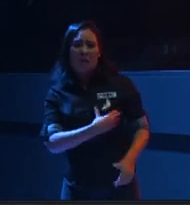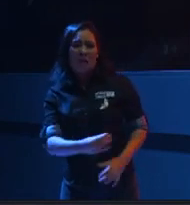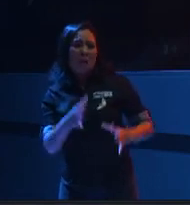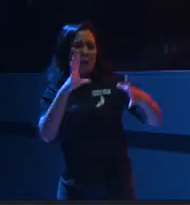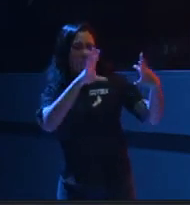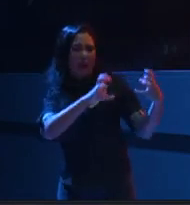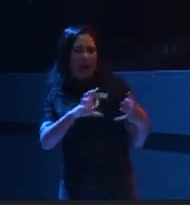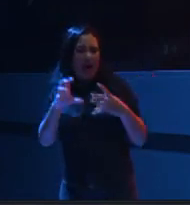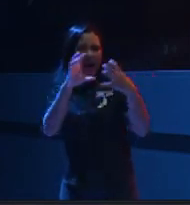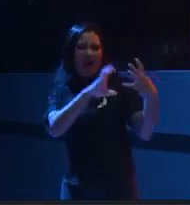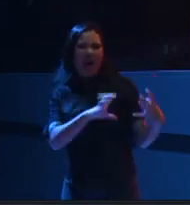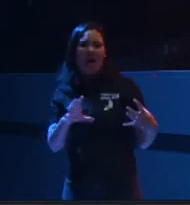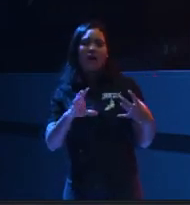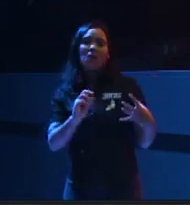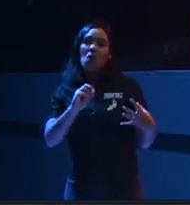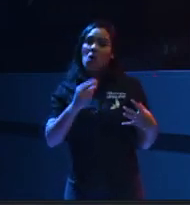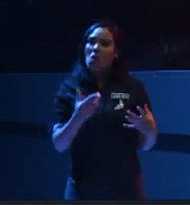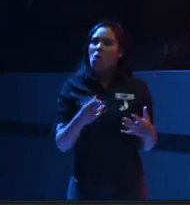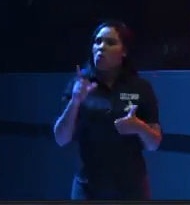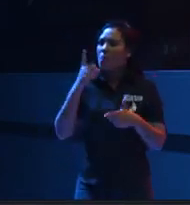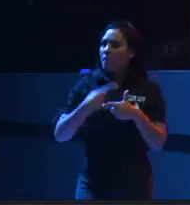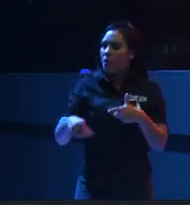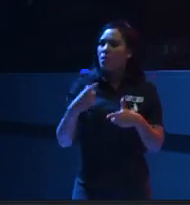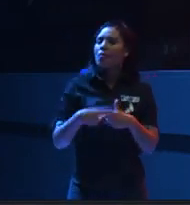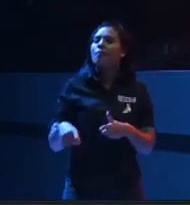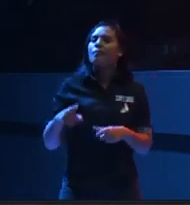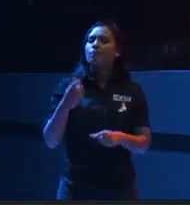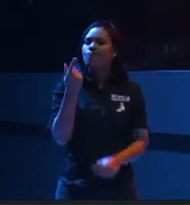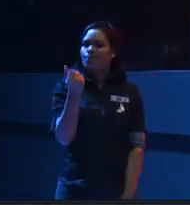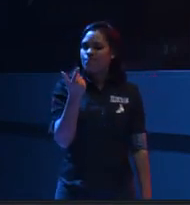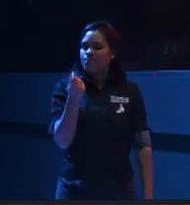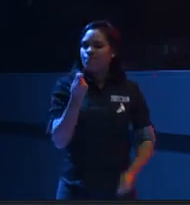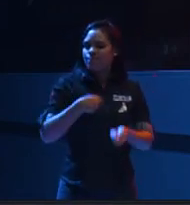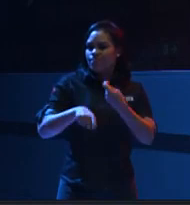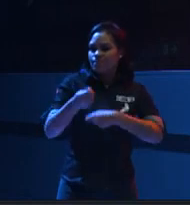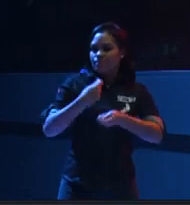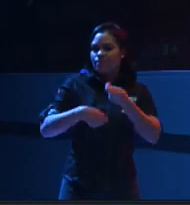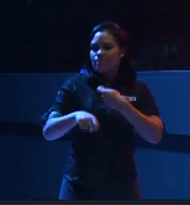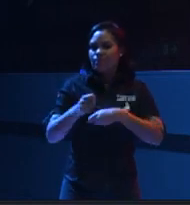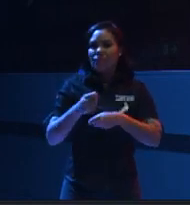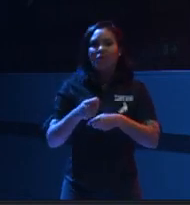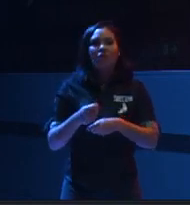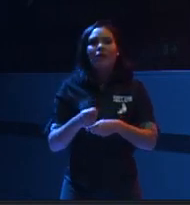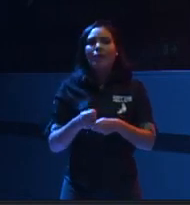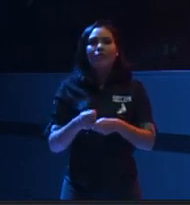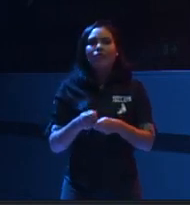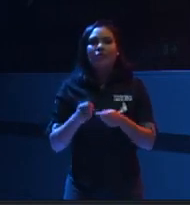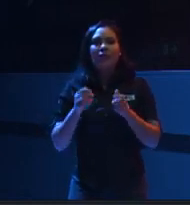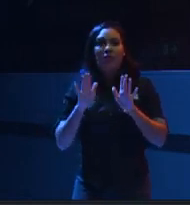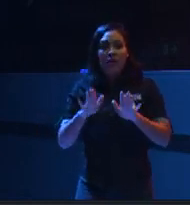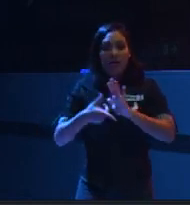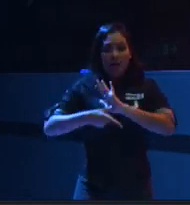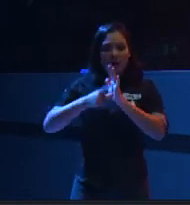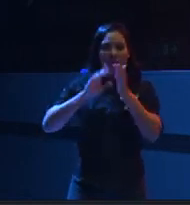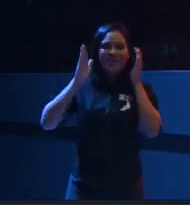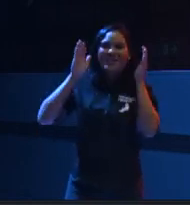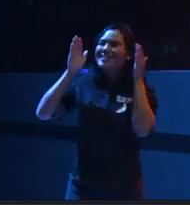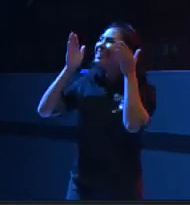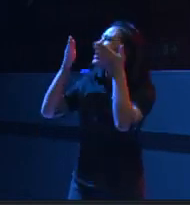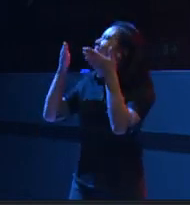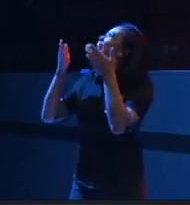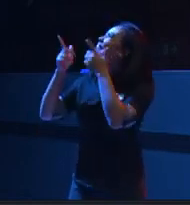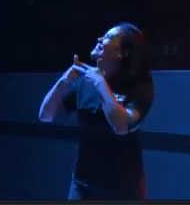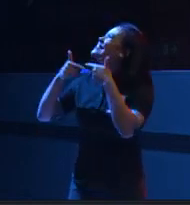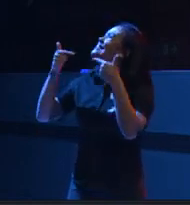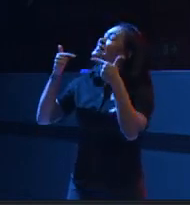em um belo dia tem um problema financeiro e aí aquilo passa-se a vida inteira da pessoa ela olha para o problema e jeans